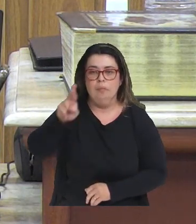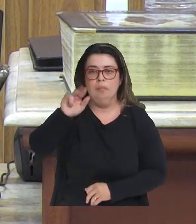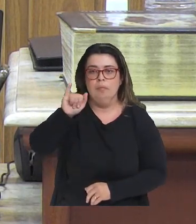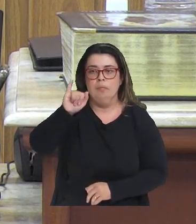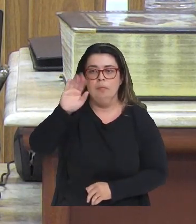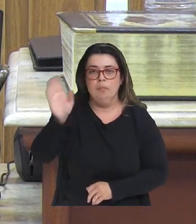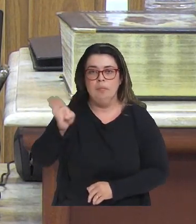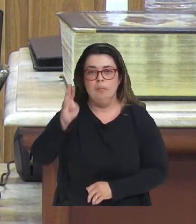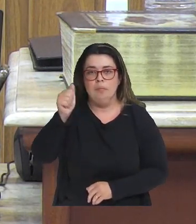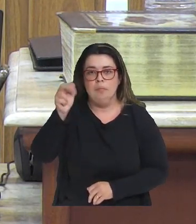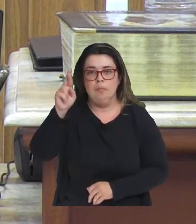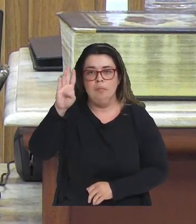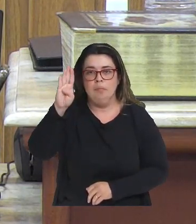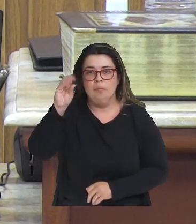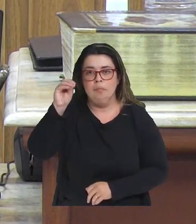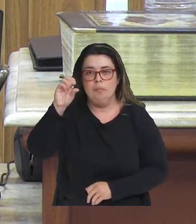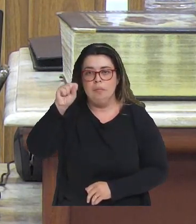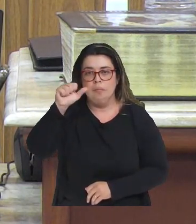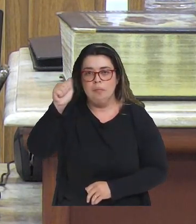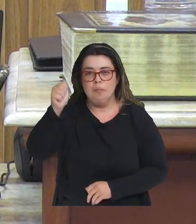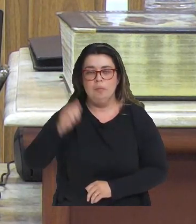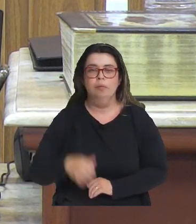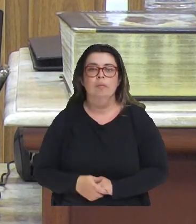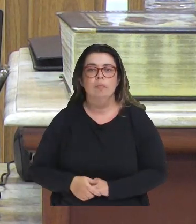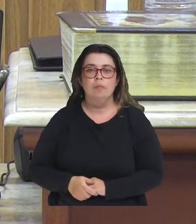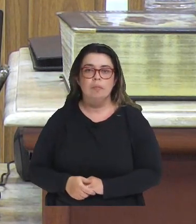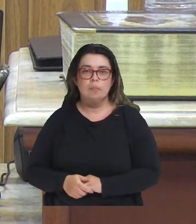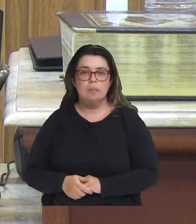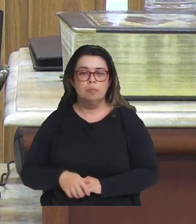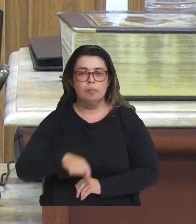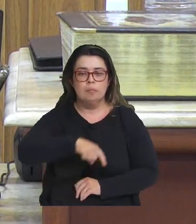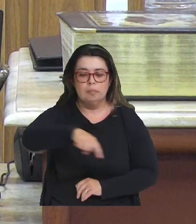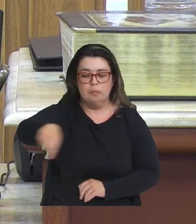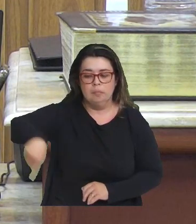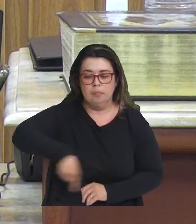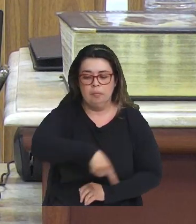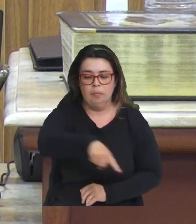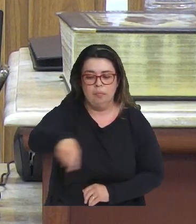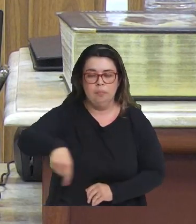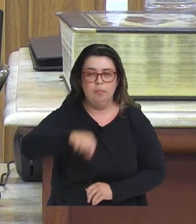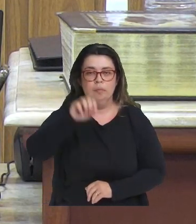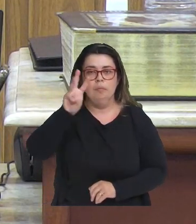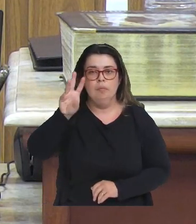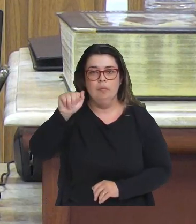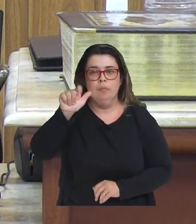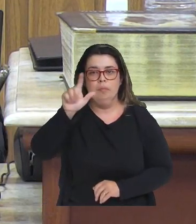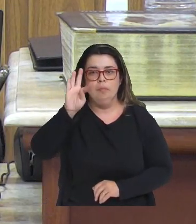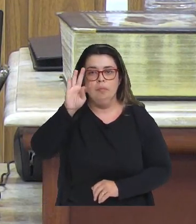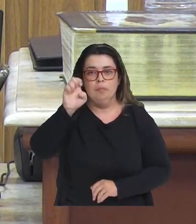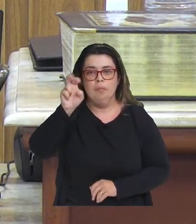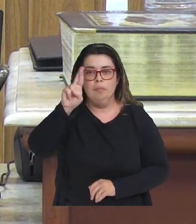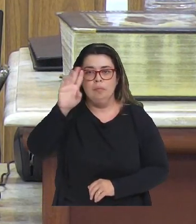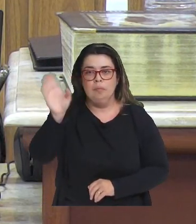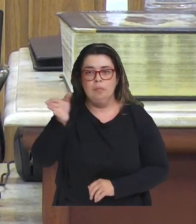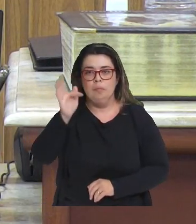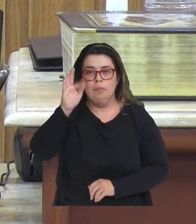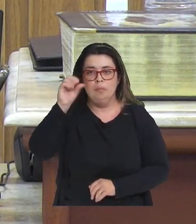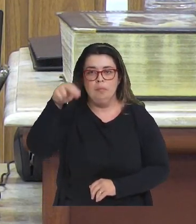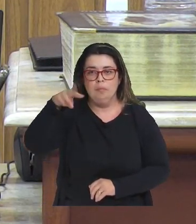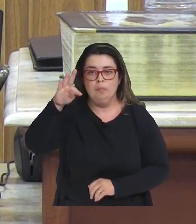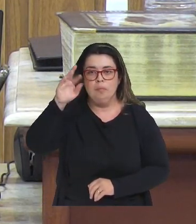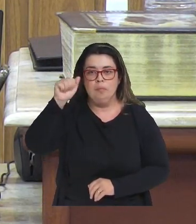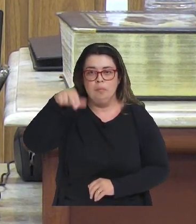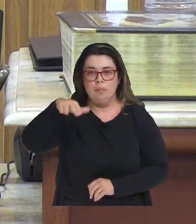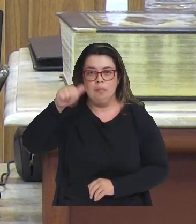Francisco, também uma ampliação do sistema. Rotatória da Avenida Walter Antônio Fontana com a Avenida Professor